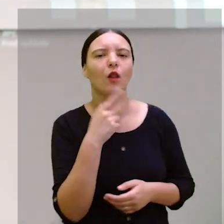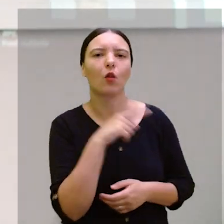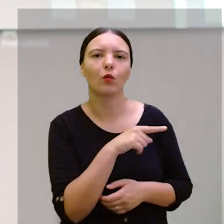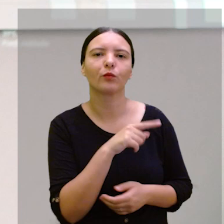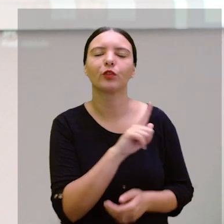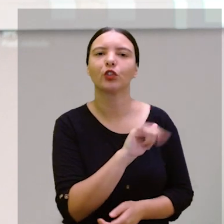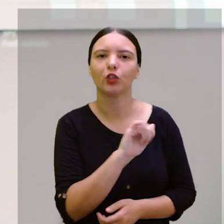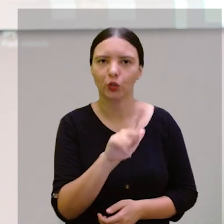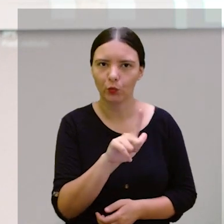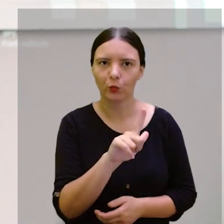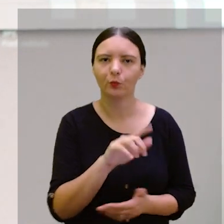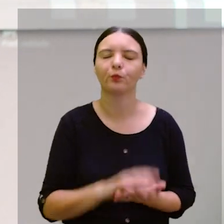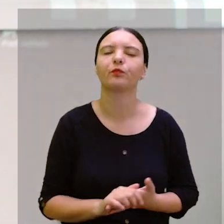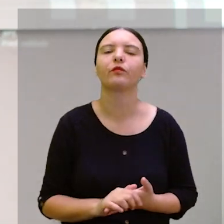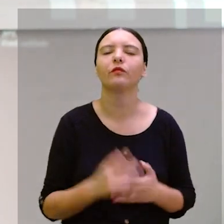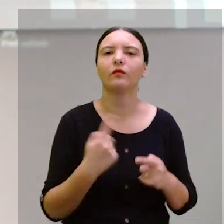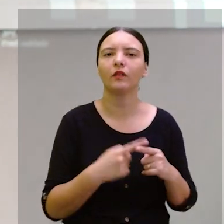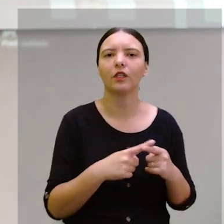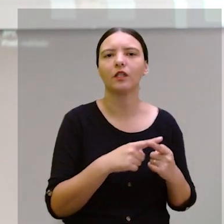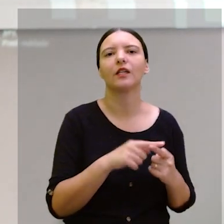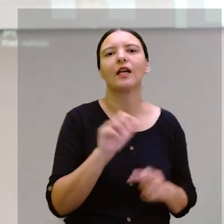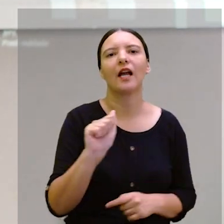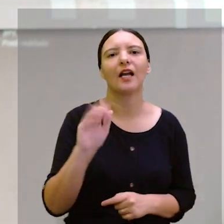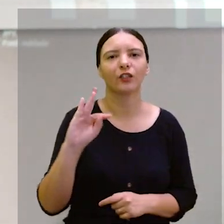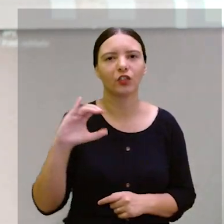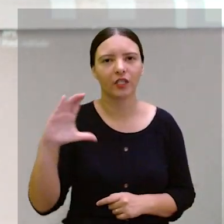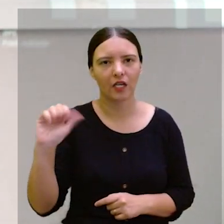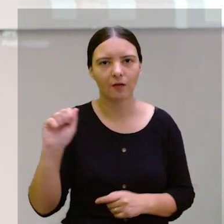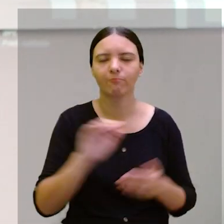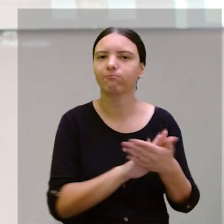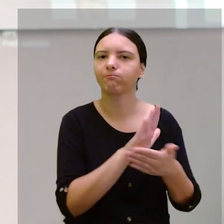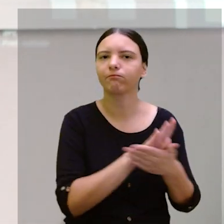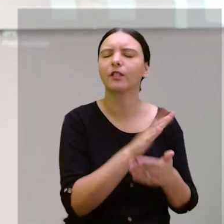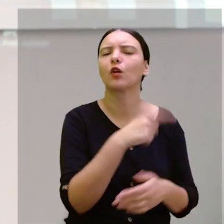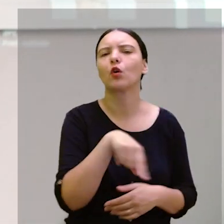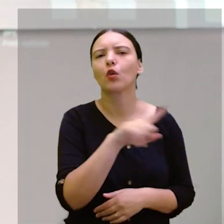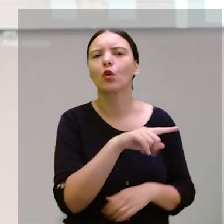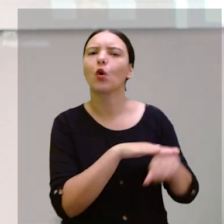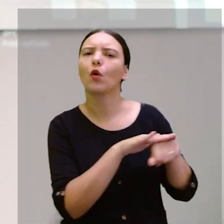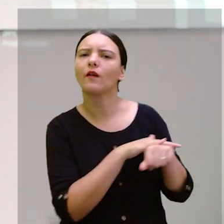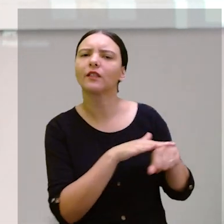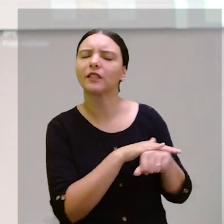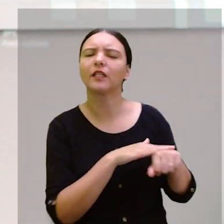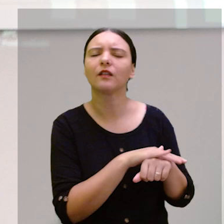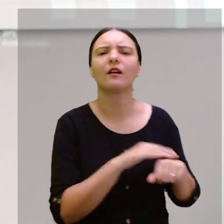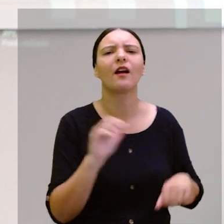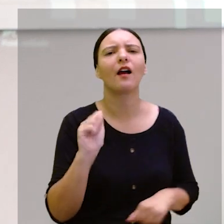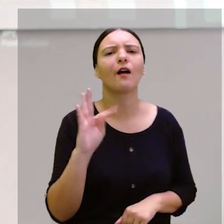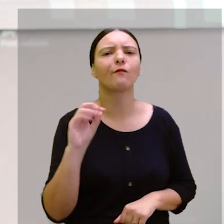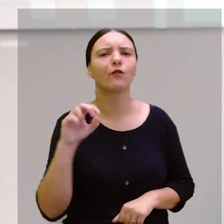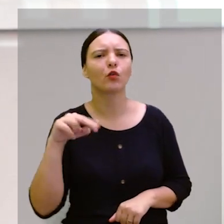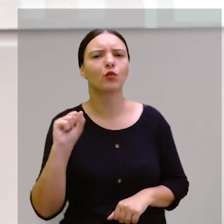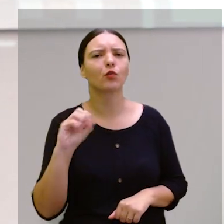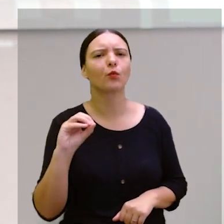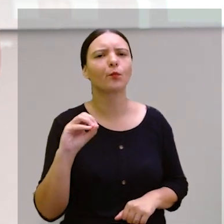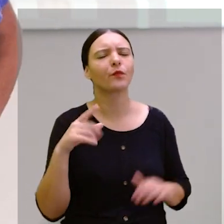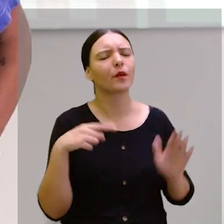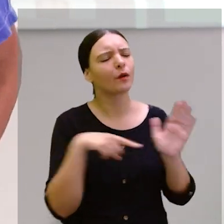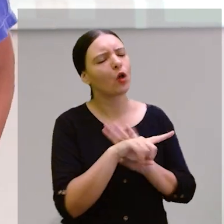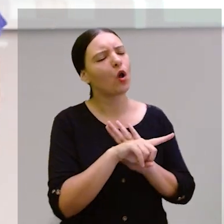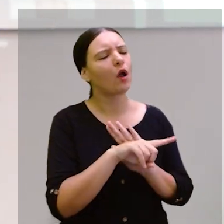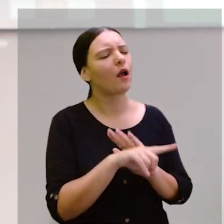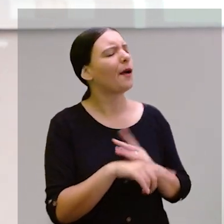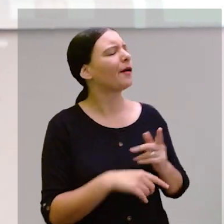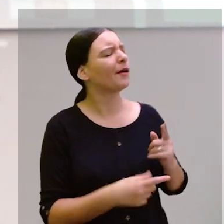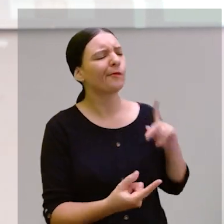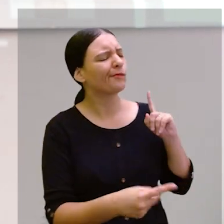Tamahashi, que era editor da Ática, e eles começaram a conversar e o Afonso Romano de Santana perguntou para ele assim, ô Jiro,